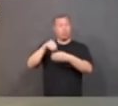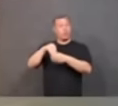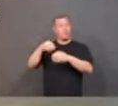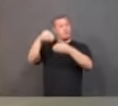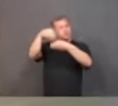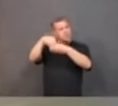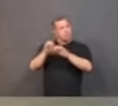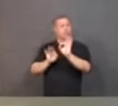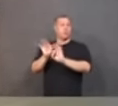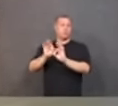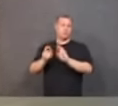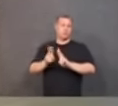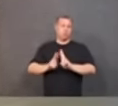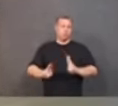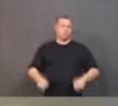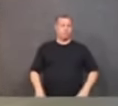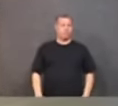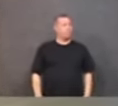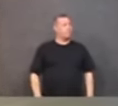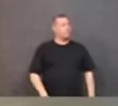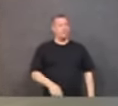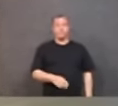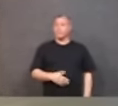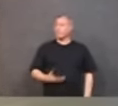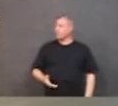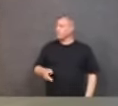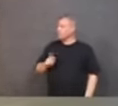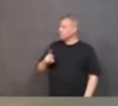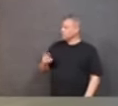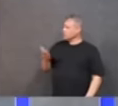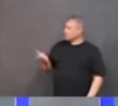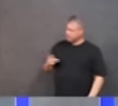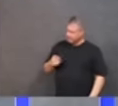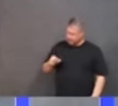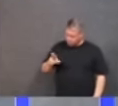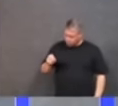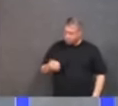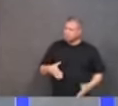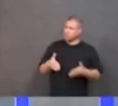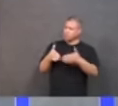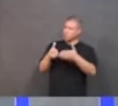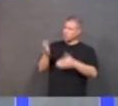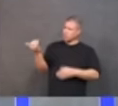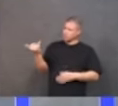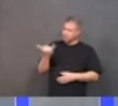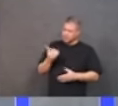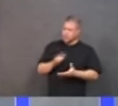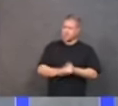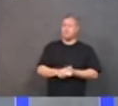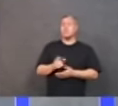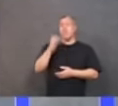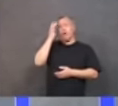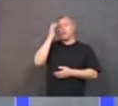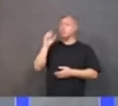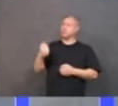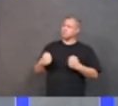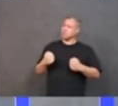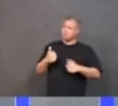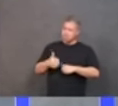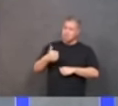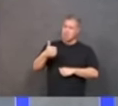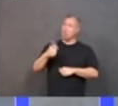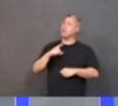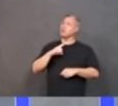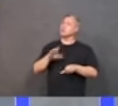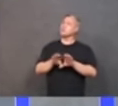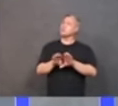Professor Alvésio, réplica. Bom, professor Pedro, nós concordamos e entendemos que precisamos aprimorar os